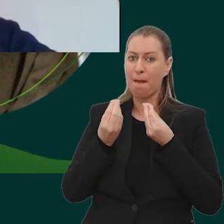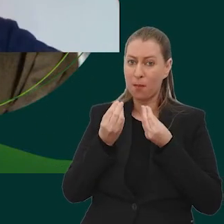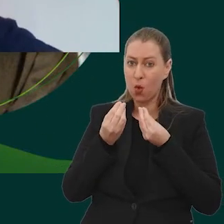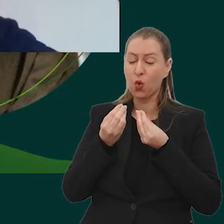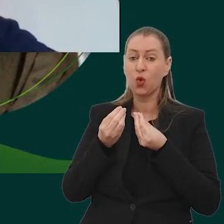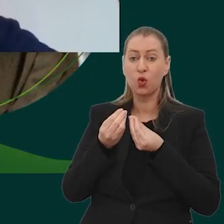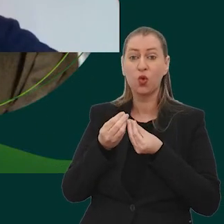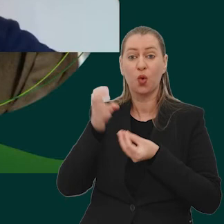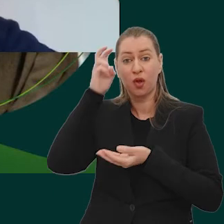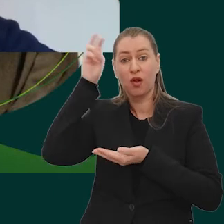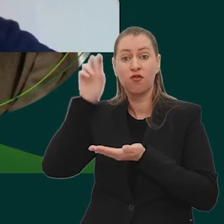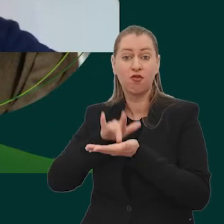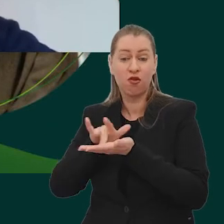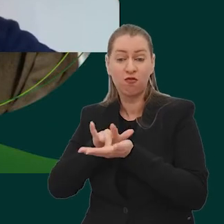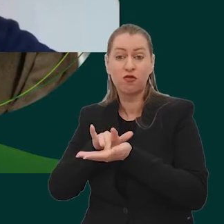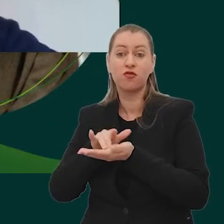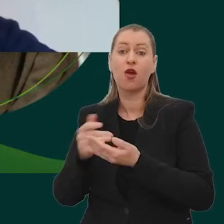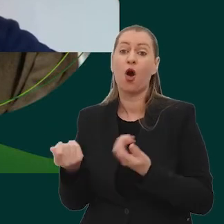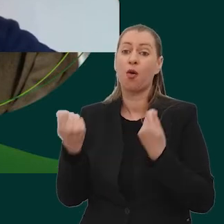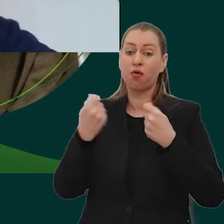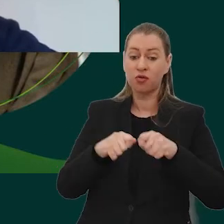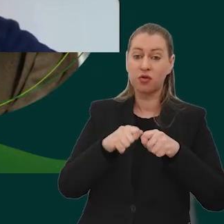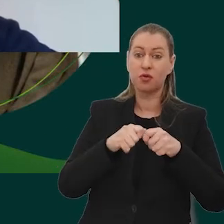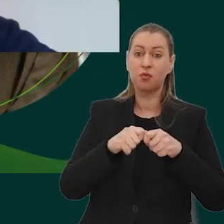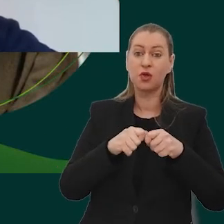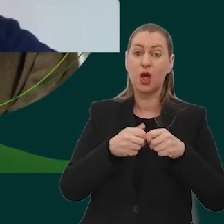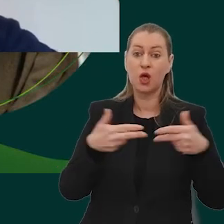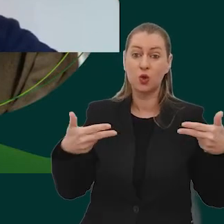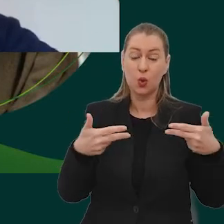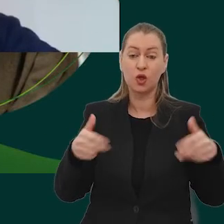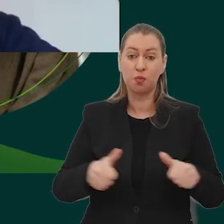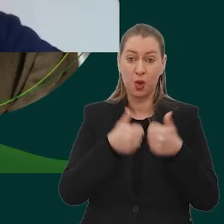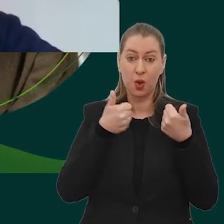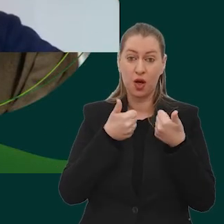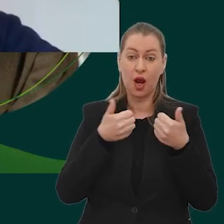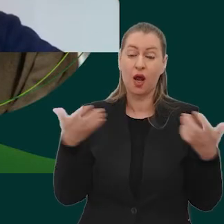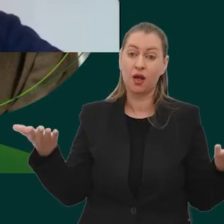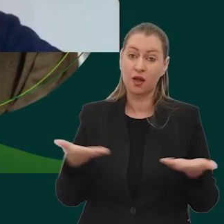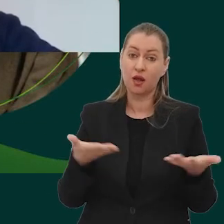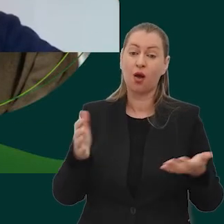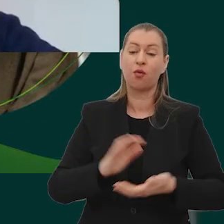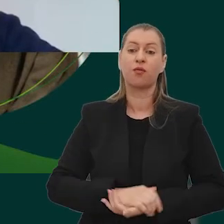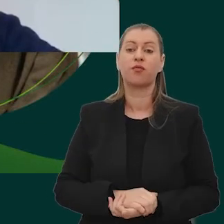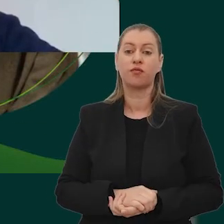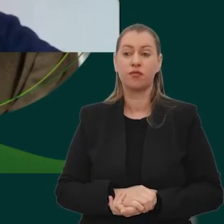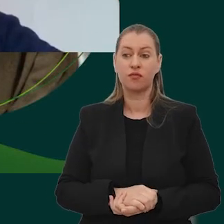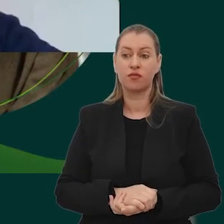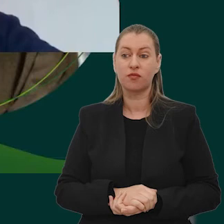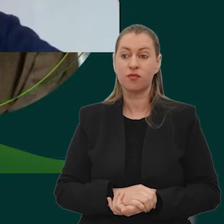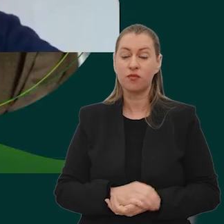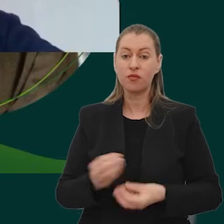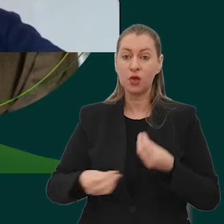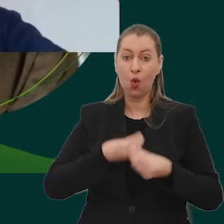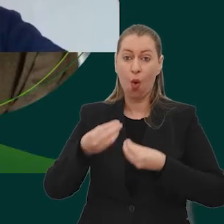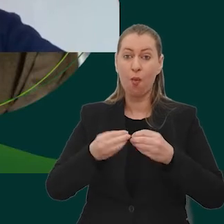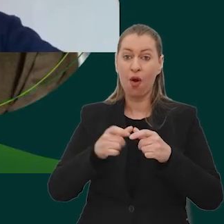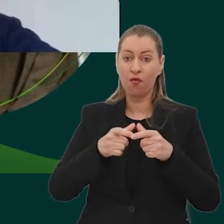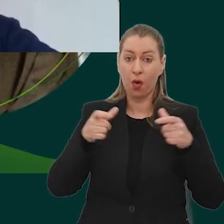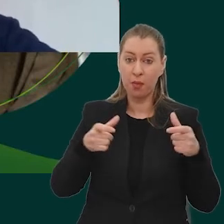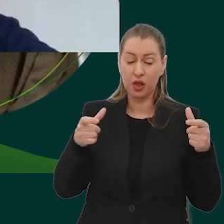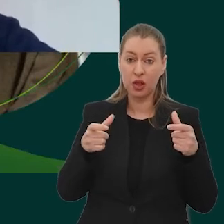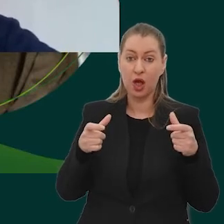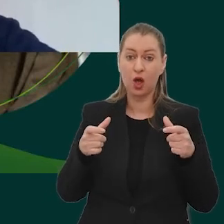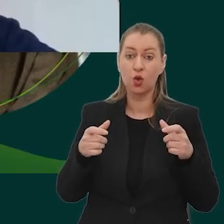para potencializar determinadas coisas em si ali. Então, na medida que for aumentando o